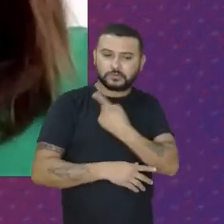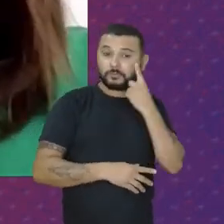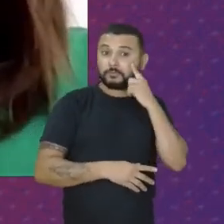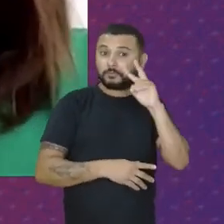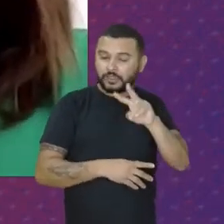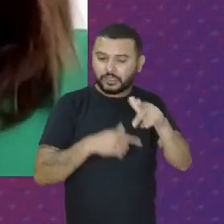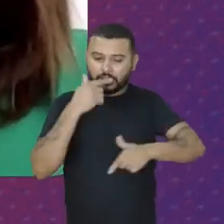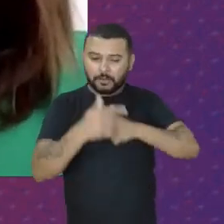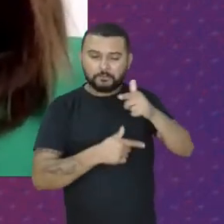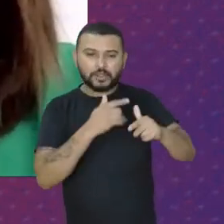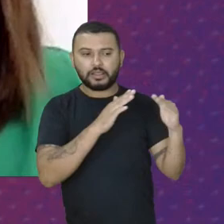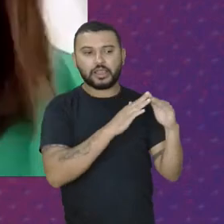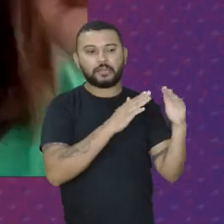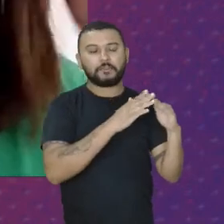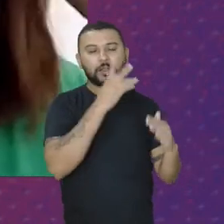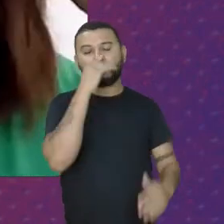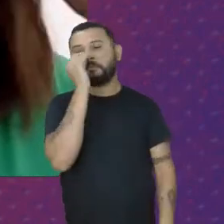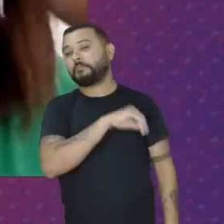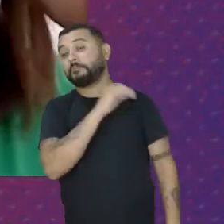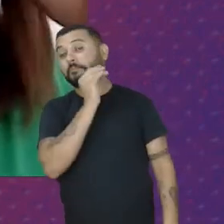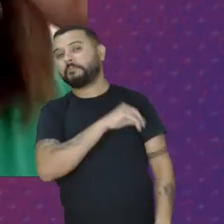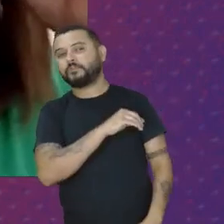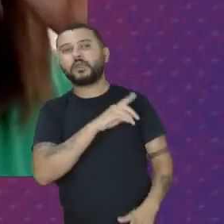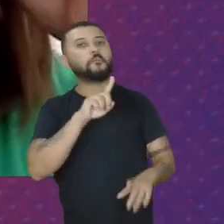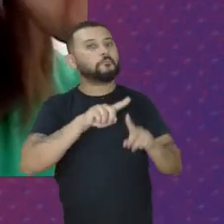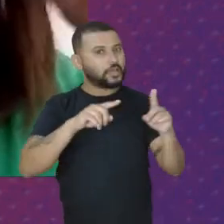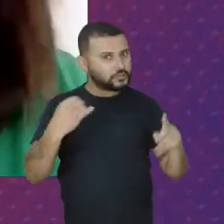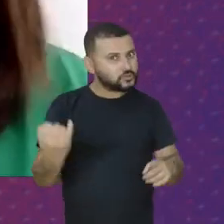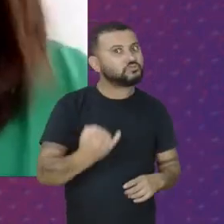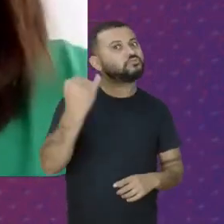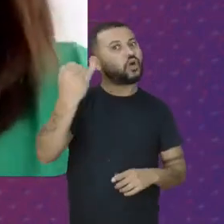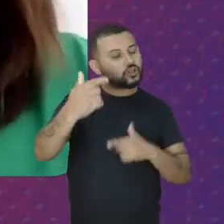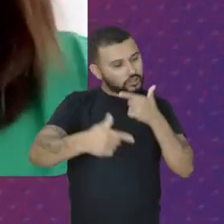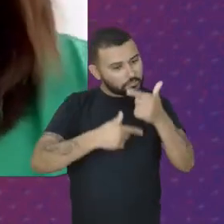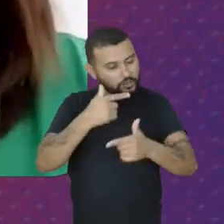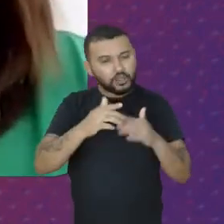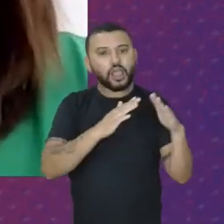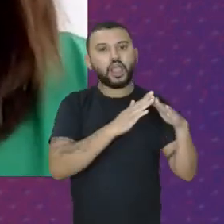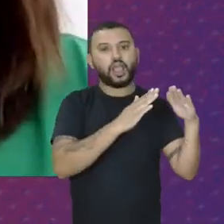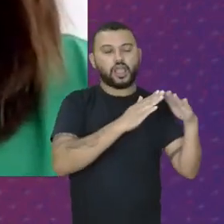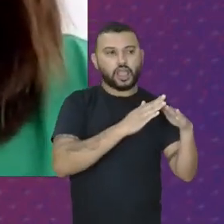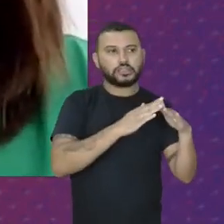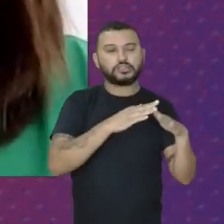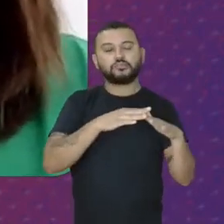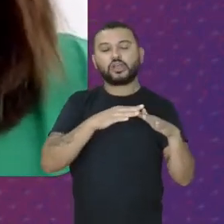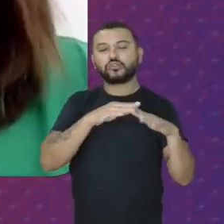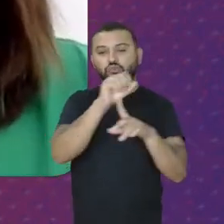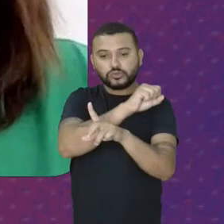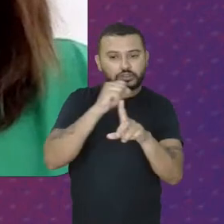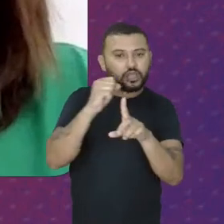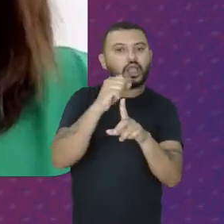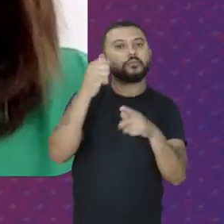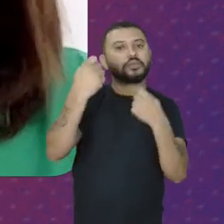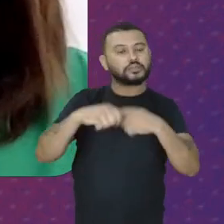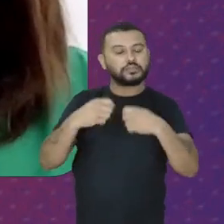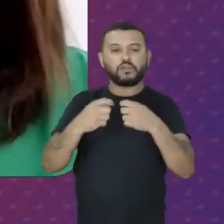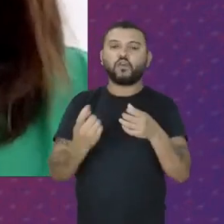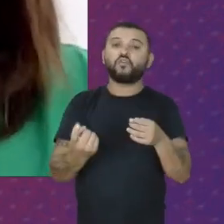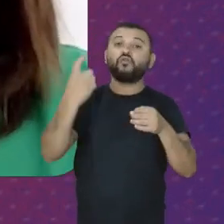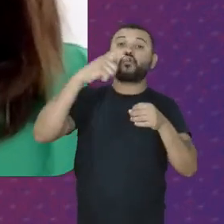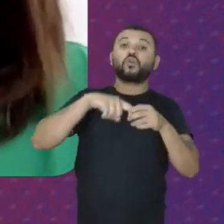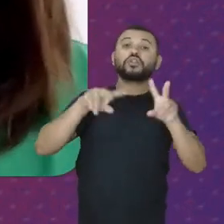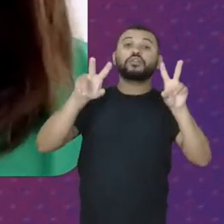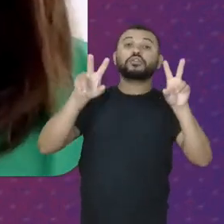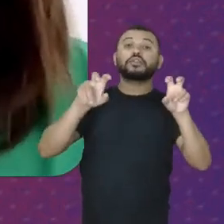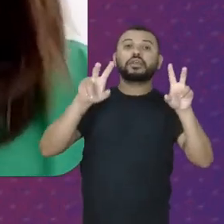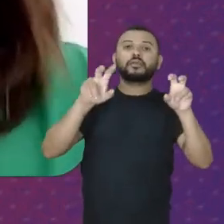trabalho doméstico como um trabalho fundamental de reprodução da sociedade. Mas voltando para